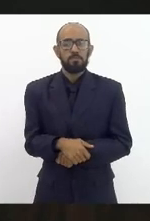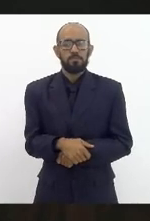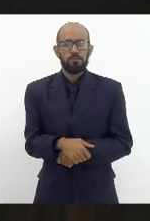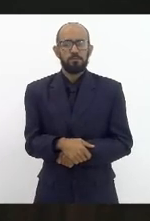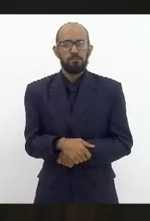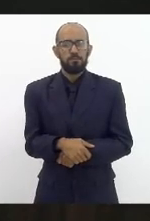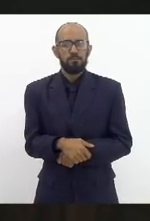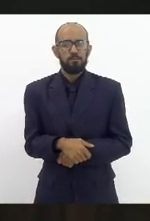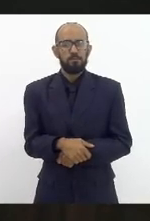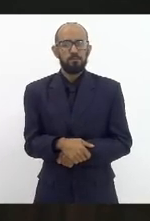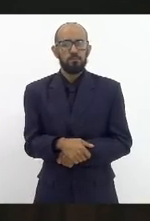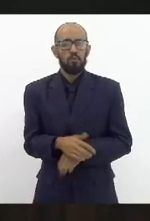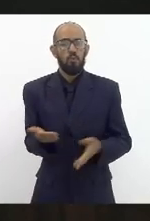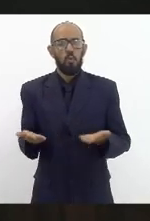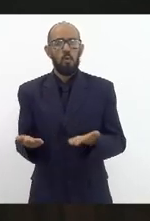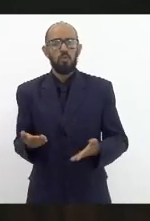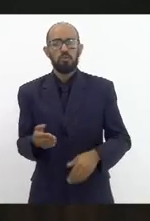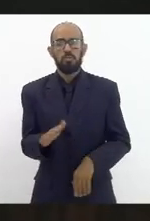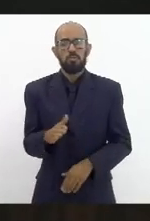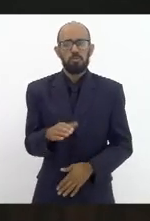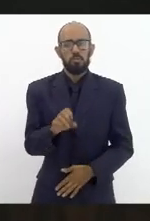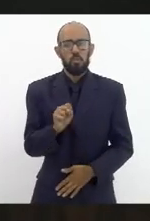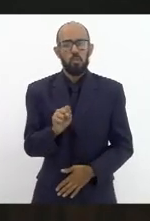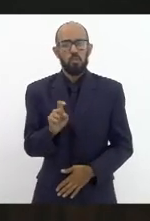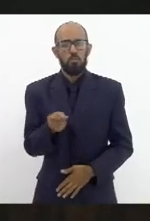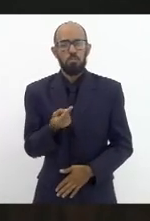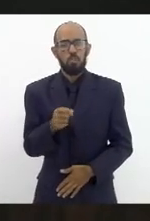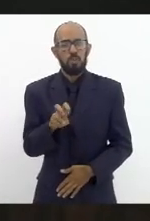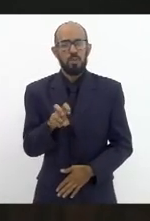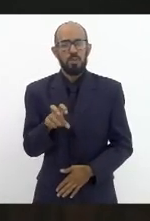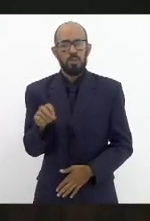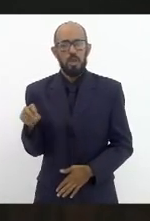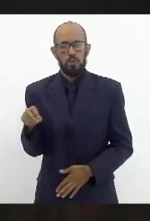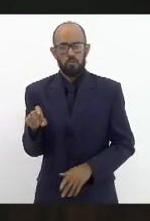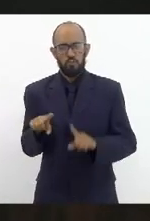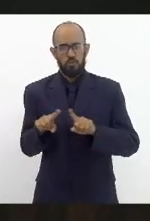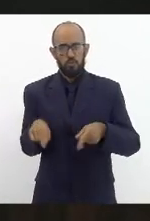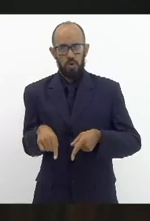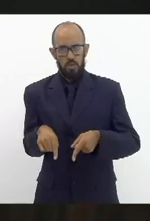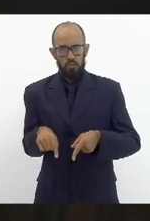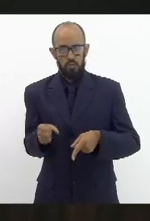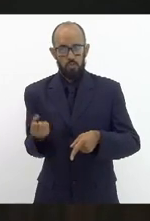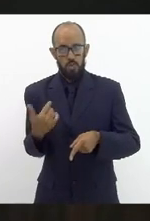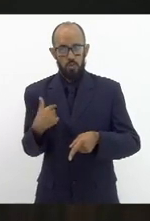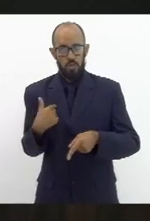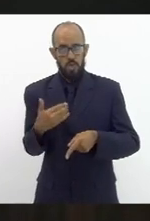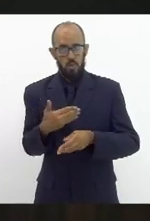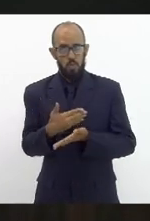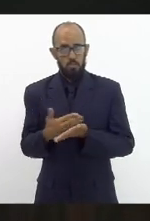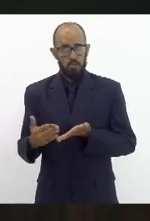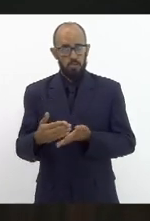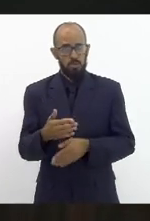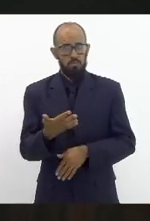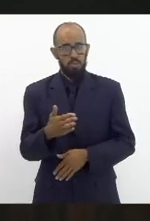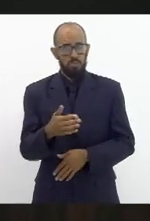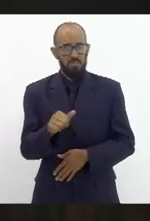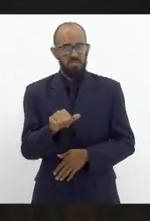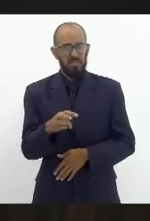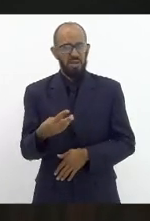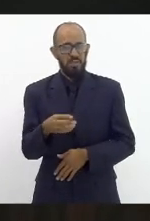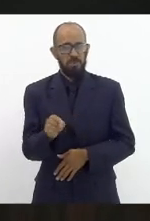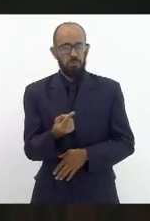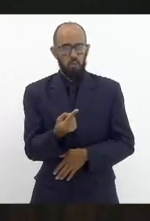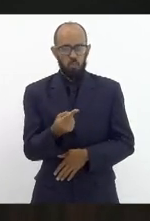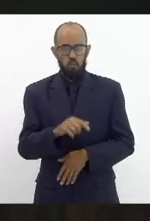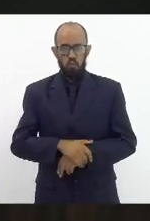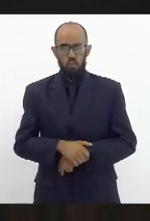Nós temos hoje cerca de 8.500 servidores, mais ou menos. Quando eu entrei, nós tínhamos cerca de 13 mil, Márcio. E